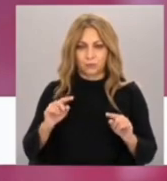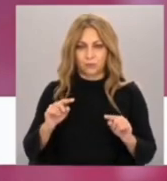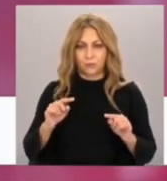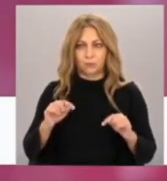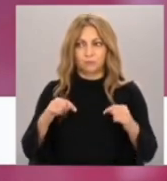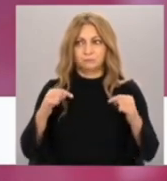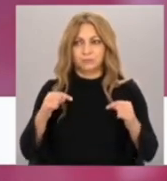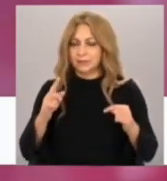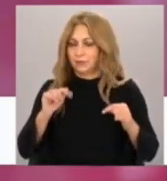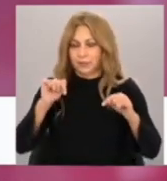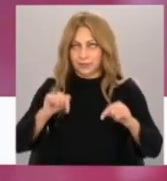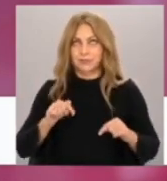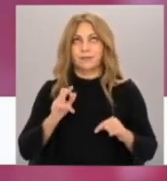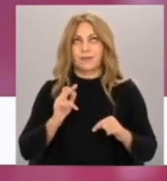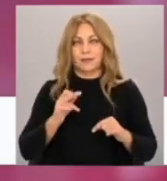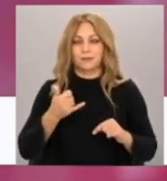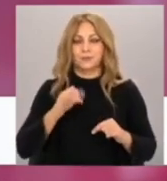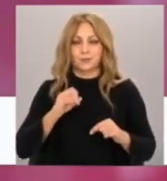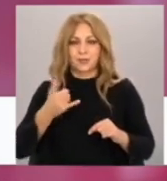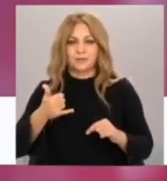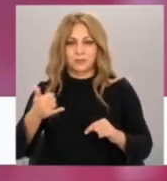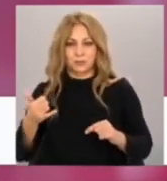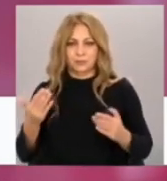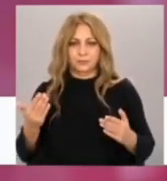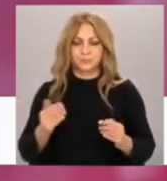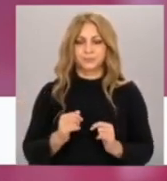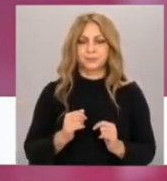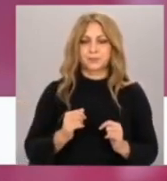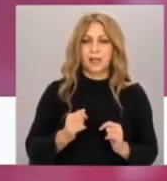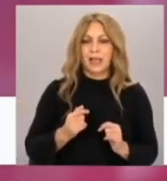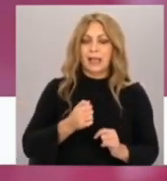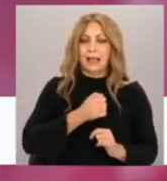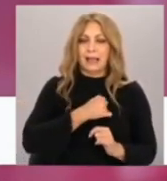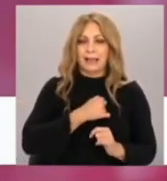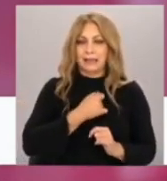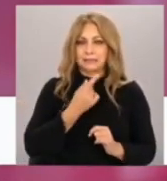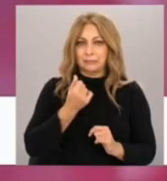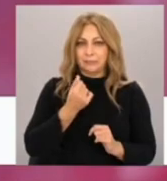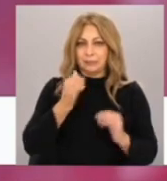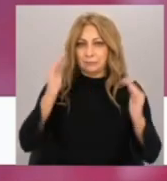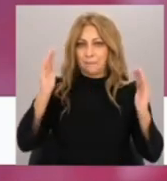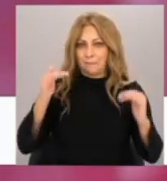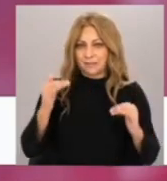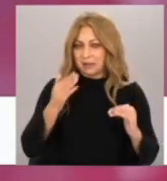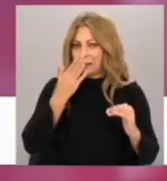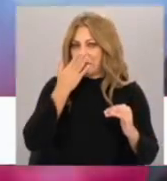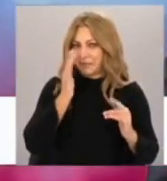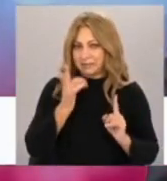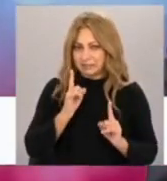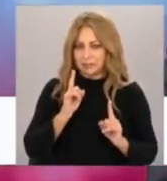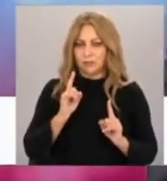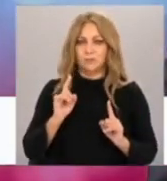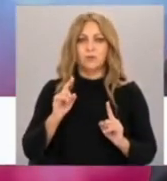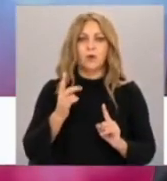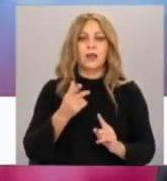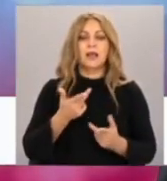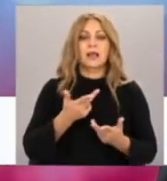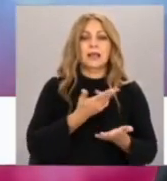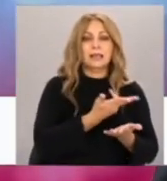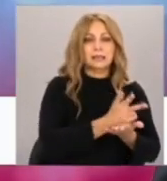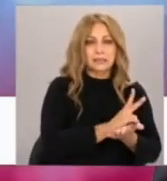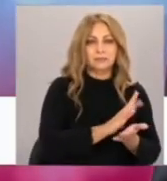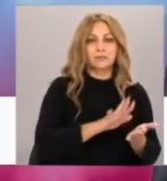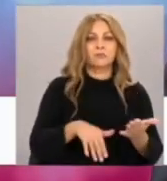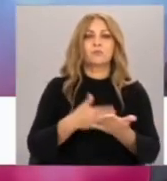neste ano traz 32022 não se esperam porventura decididas no preço das casas que propostas é que o livro